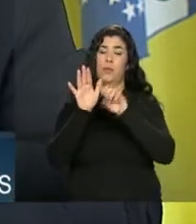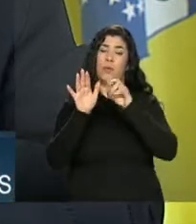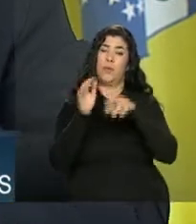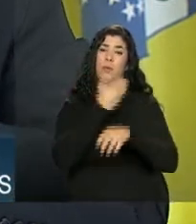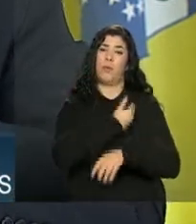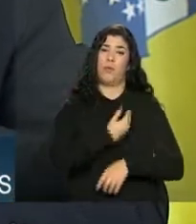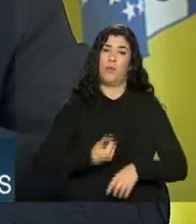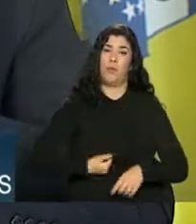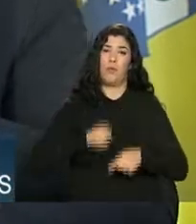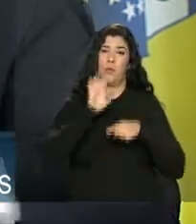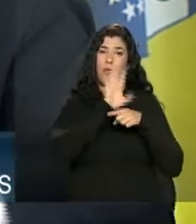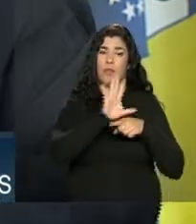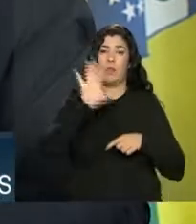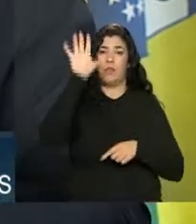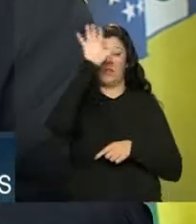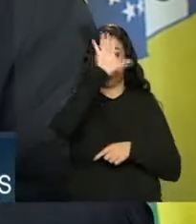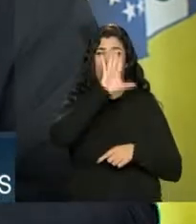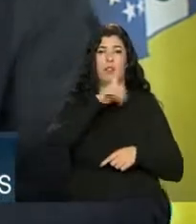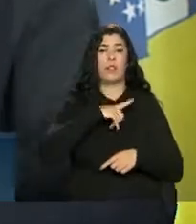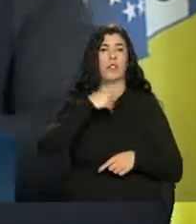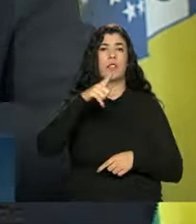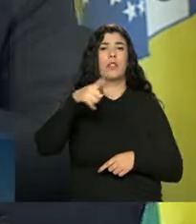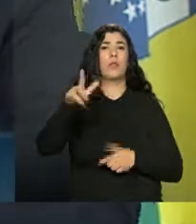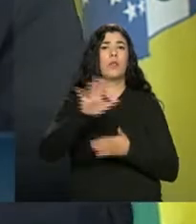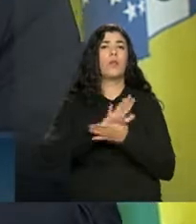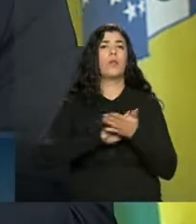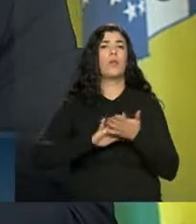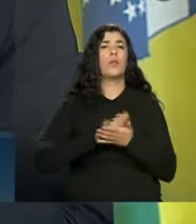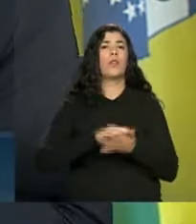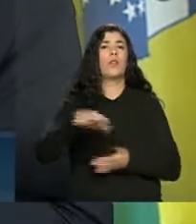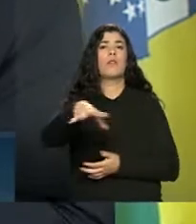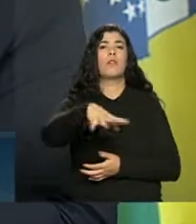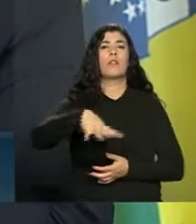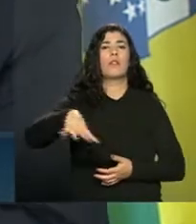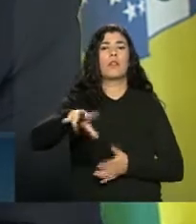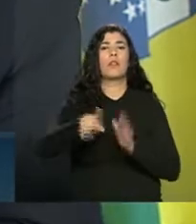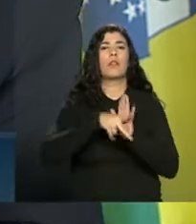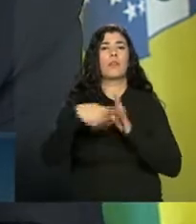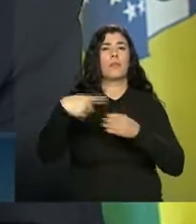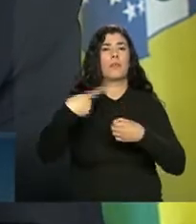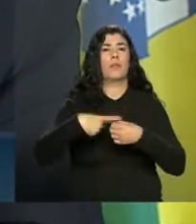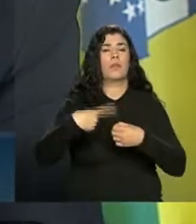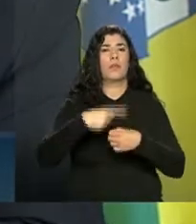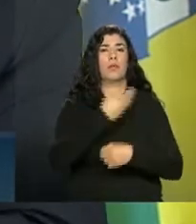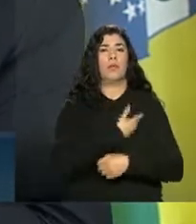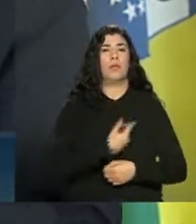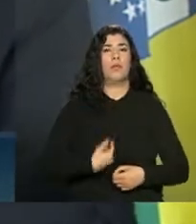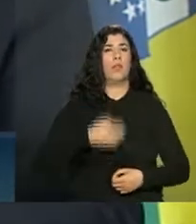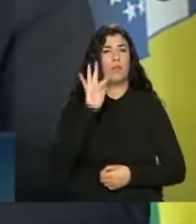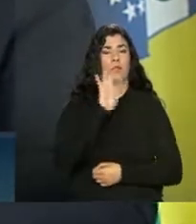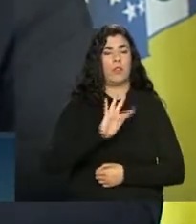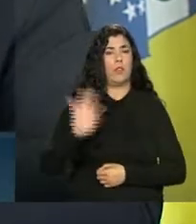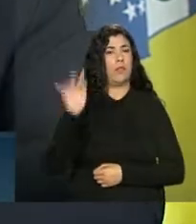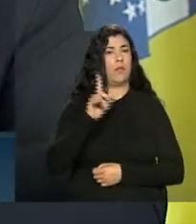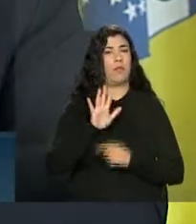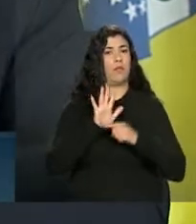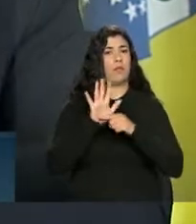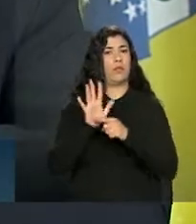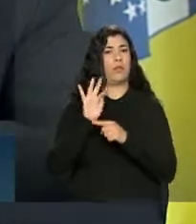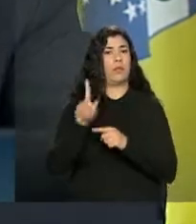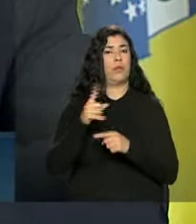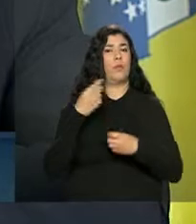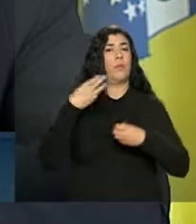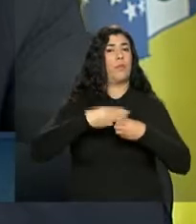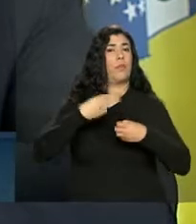governo do estado nenhuma delas hoje atendida na sua área urbana pelo Governo Federal mas como a